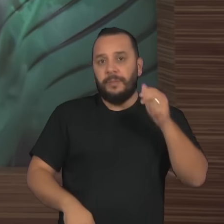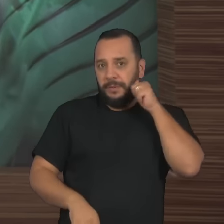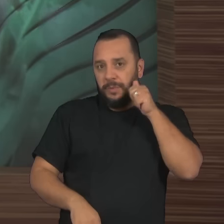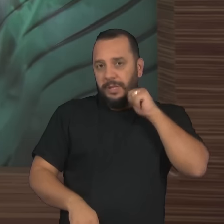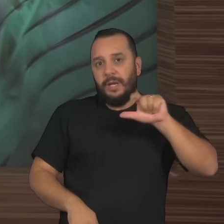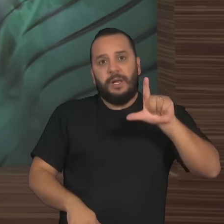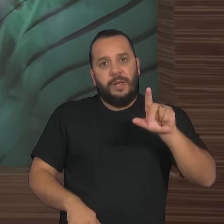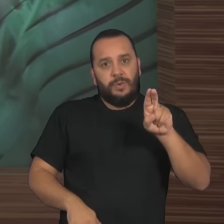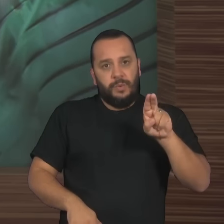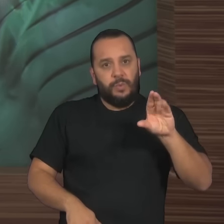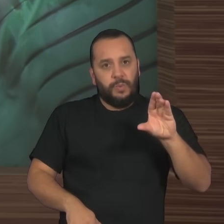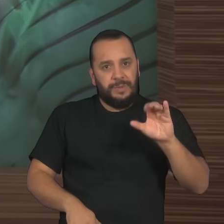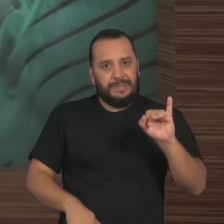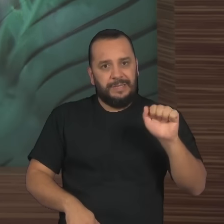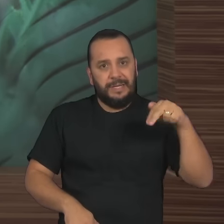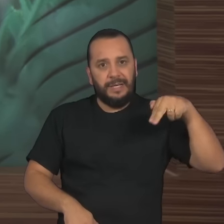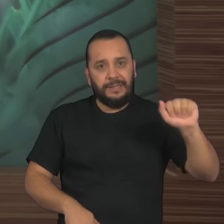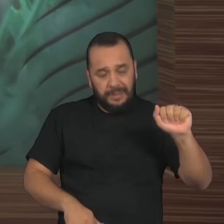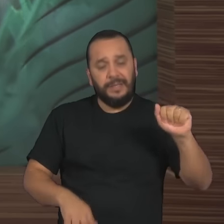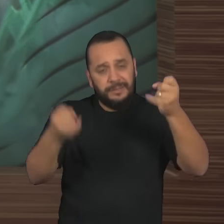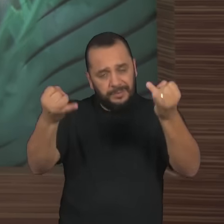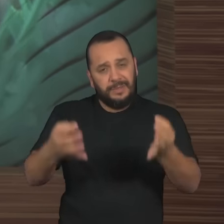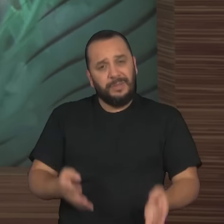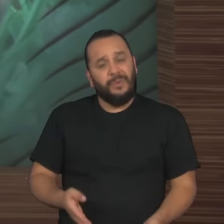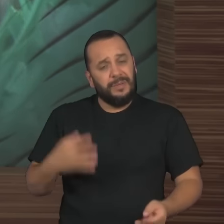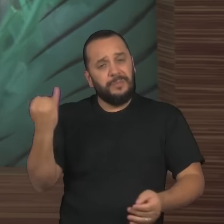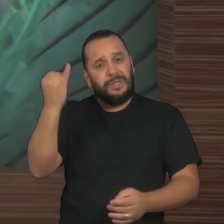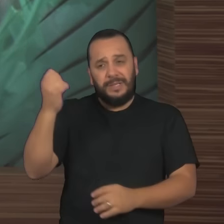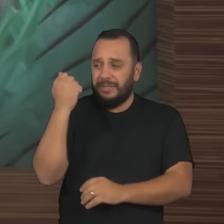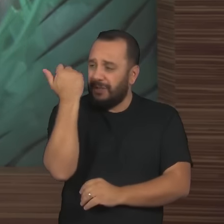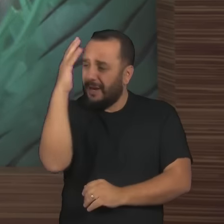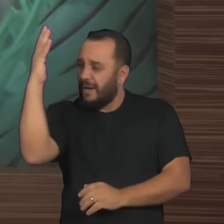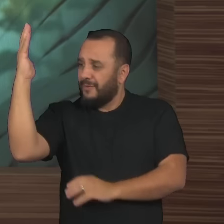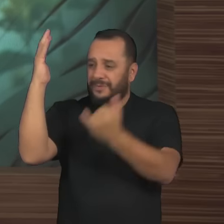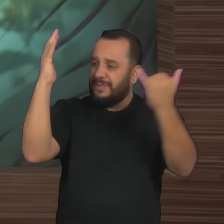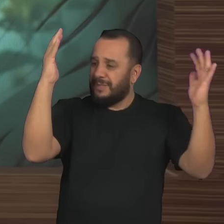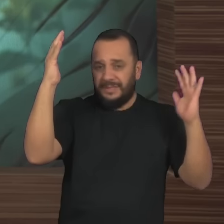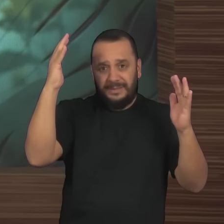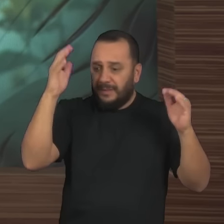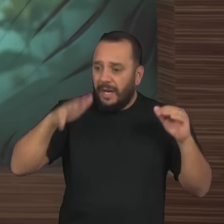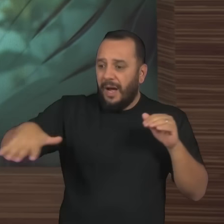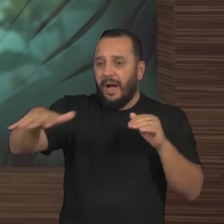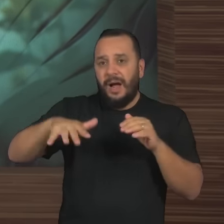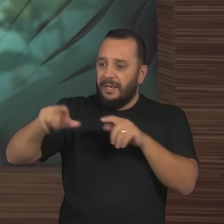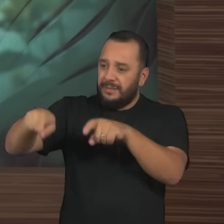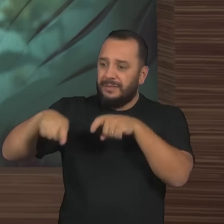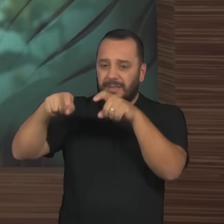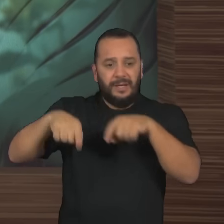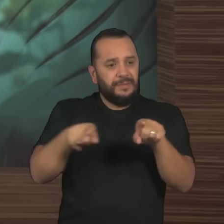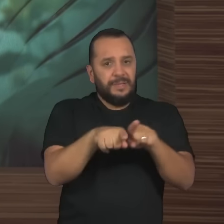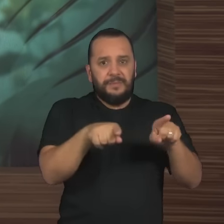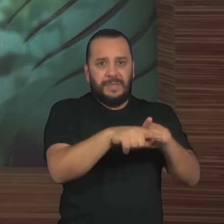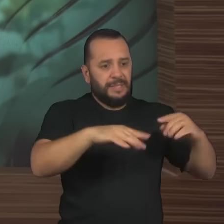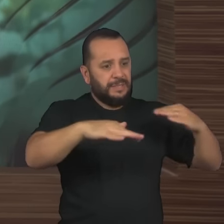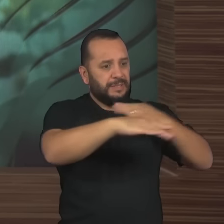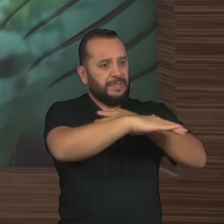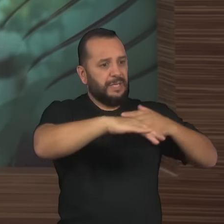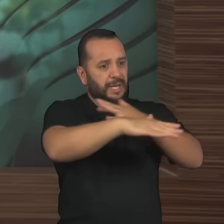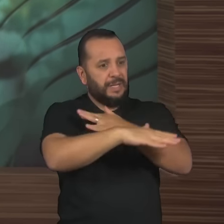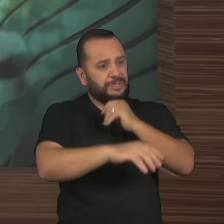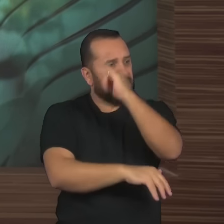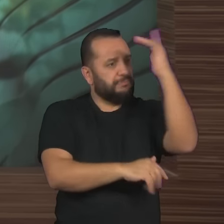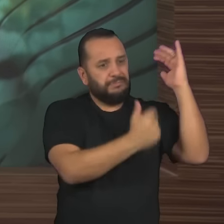é essencial entender a importância das árvores em pé nas áreas rurais e nas cidades, e que é preciso conter a escalada